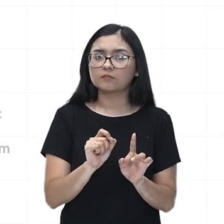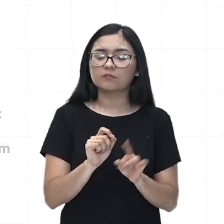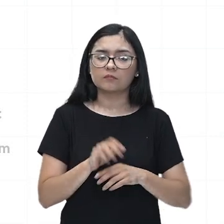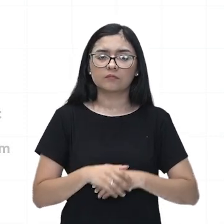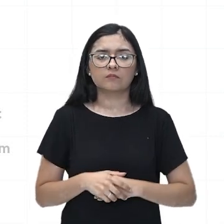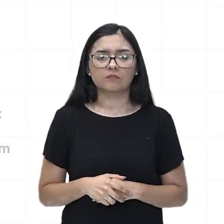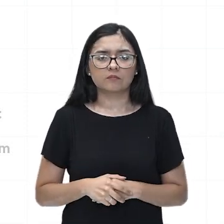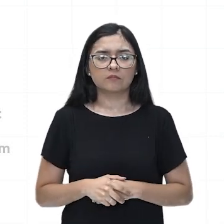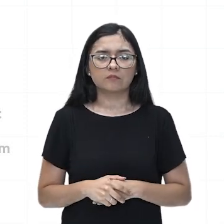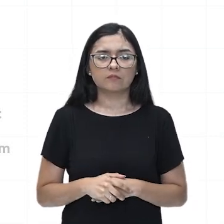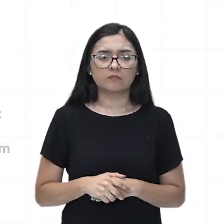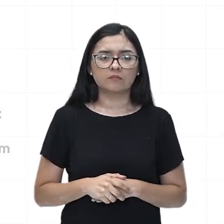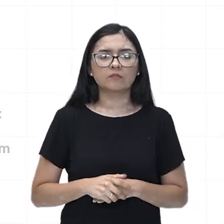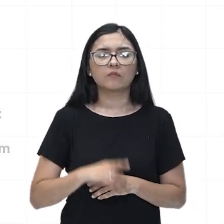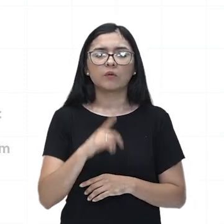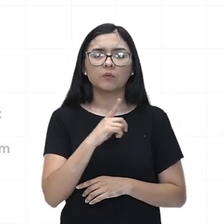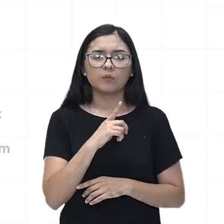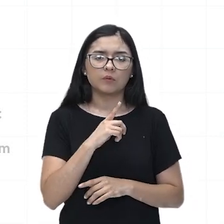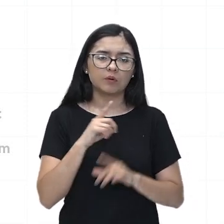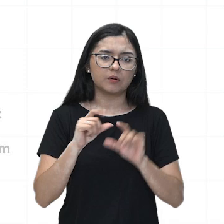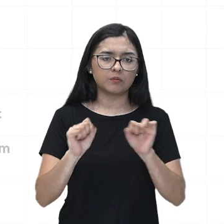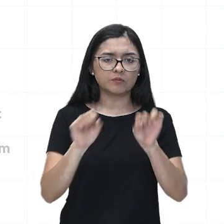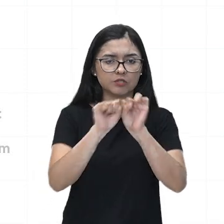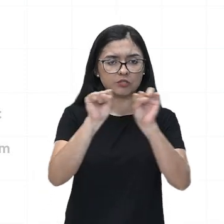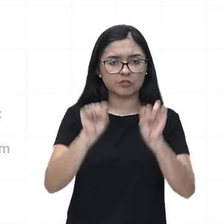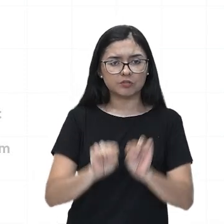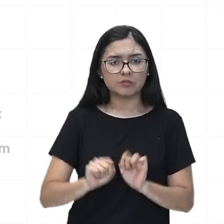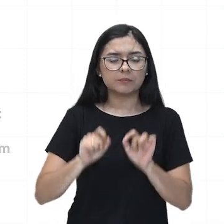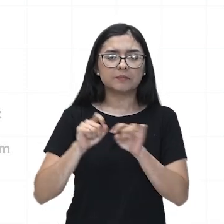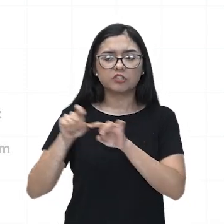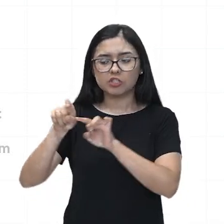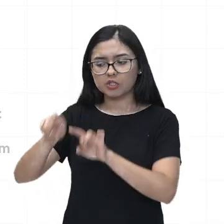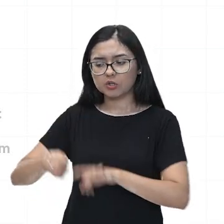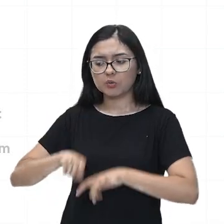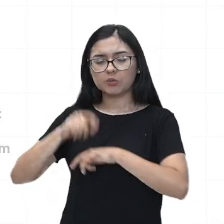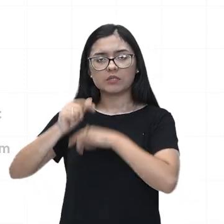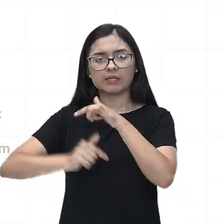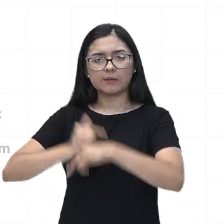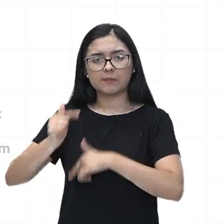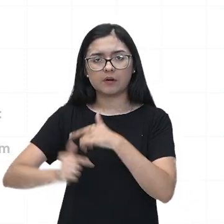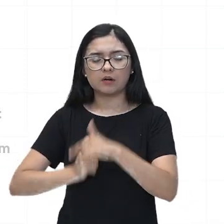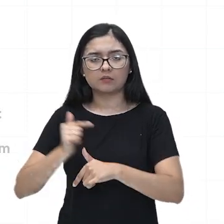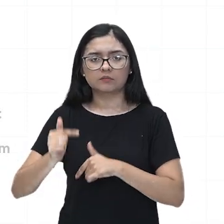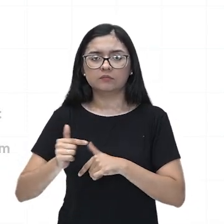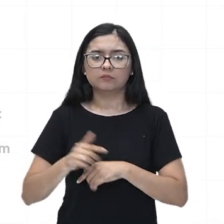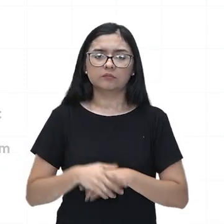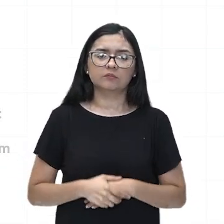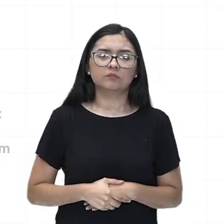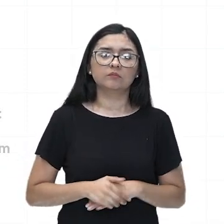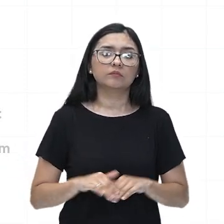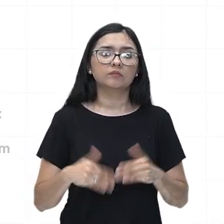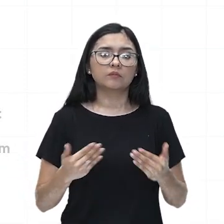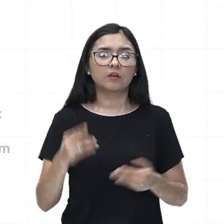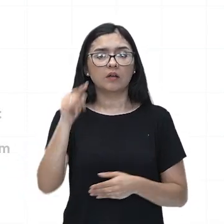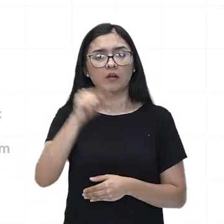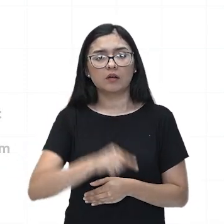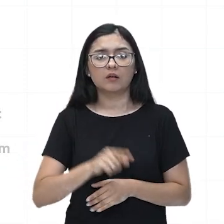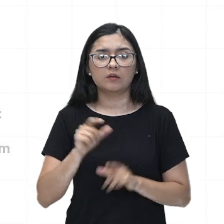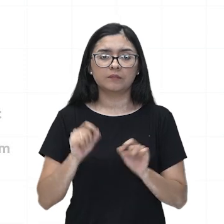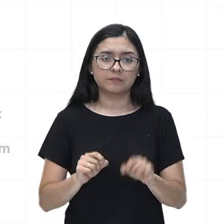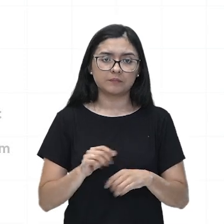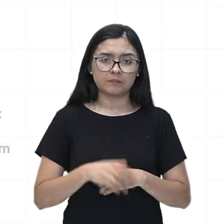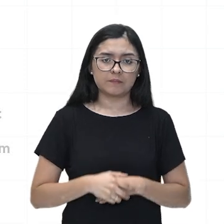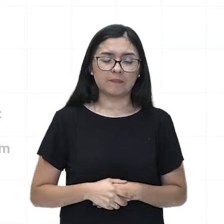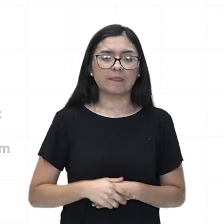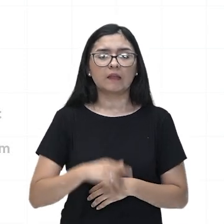sua sistema, né, de agricultura. Lá no que eles denominavam de Arapiau,